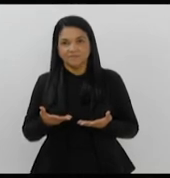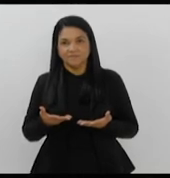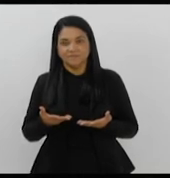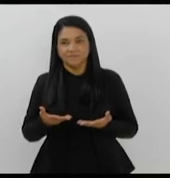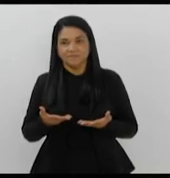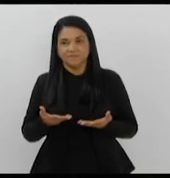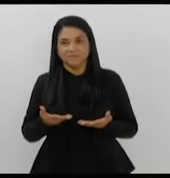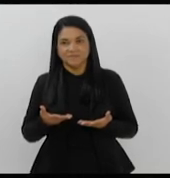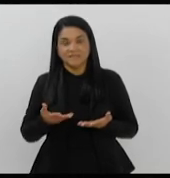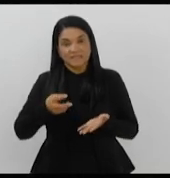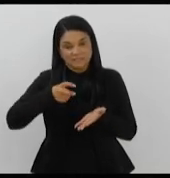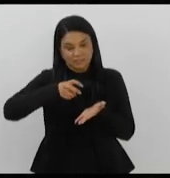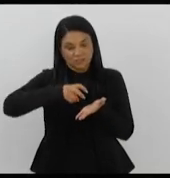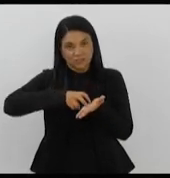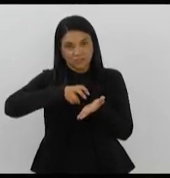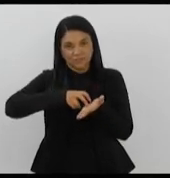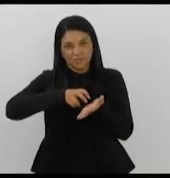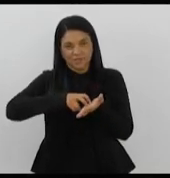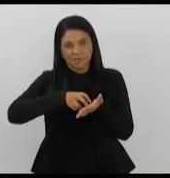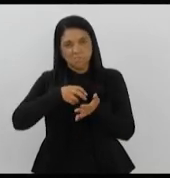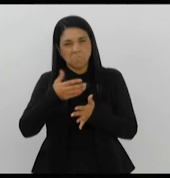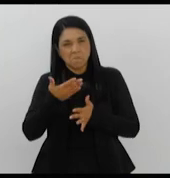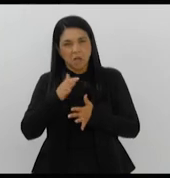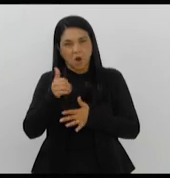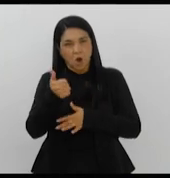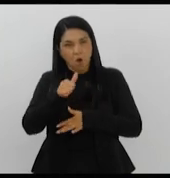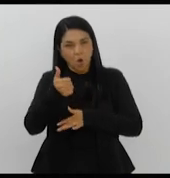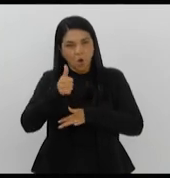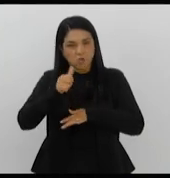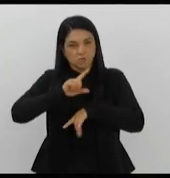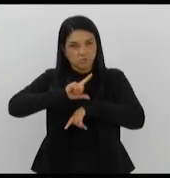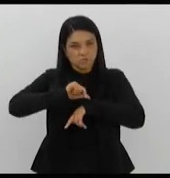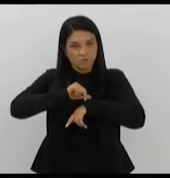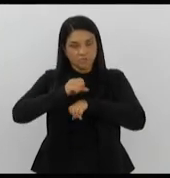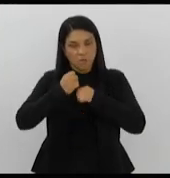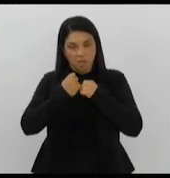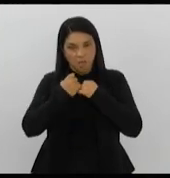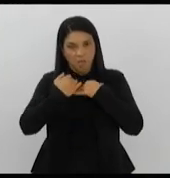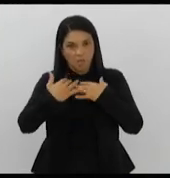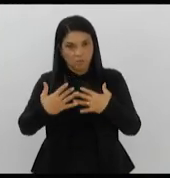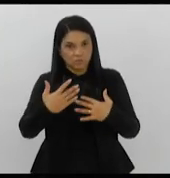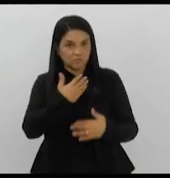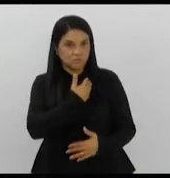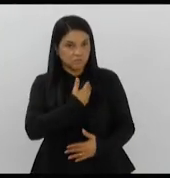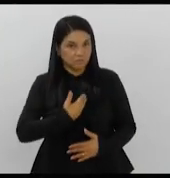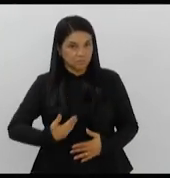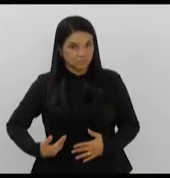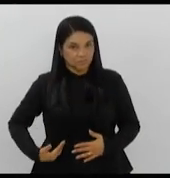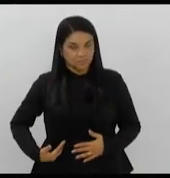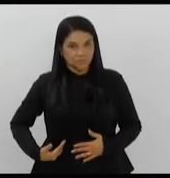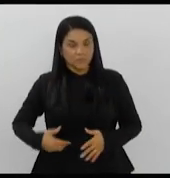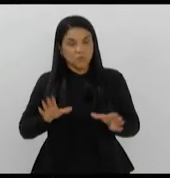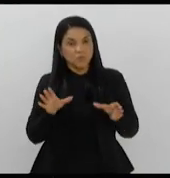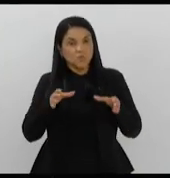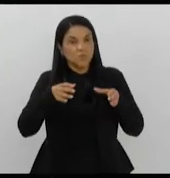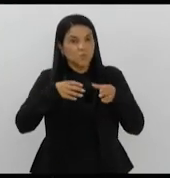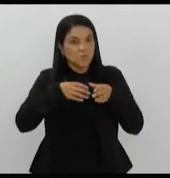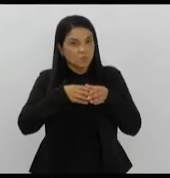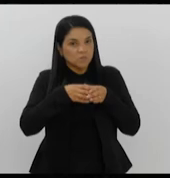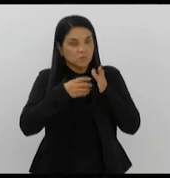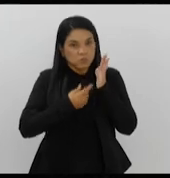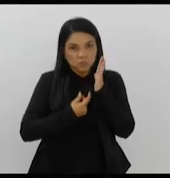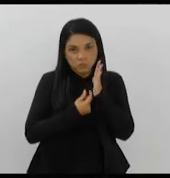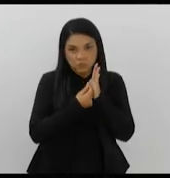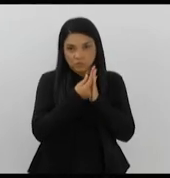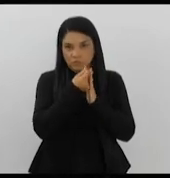na parte da manhã, às 11 horas, teve audiência pública da Comissão de